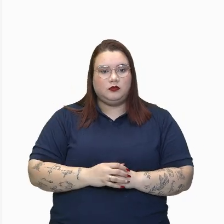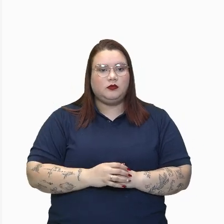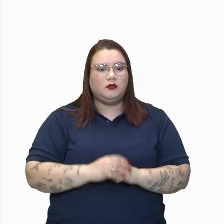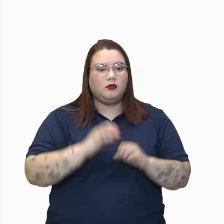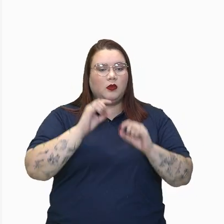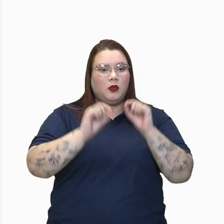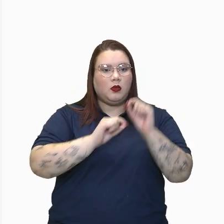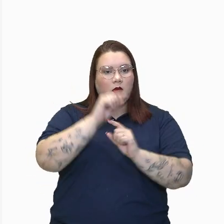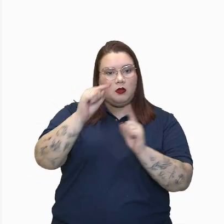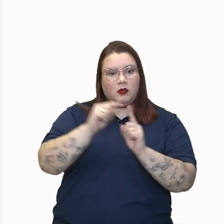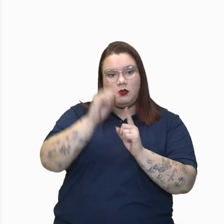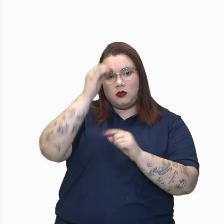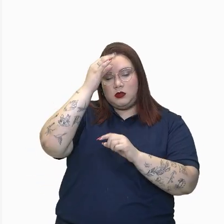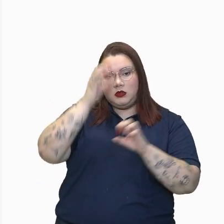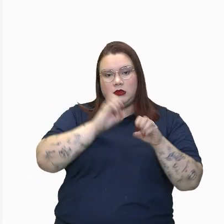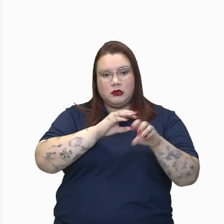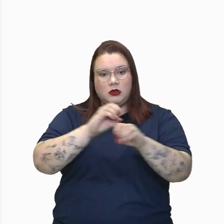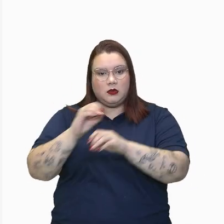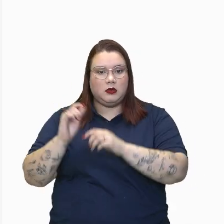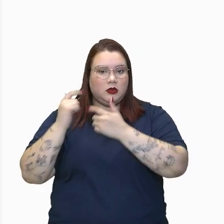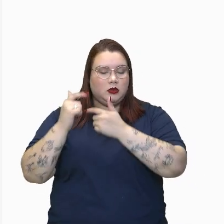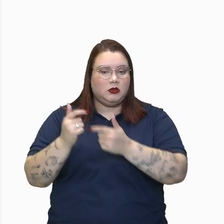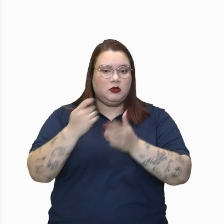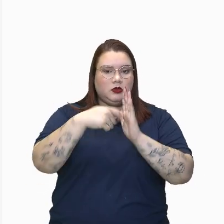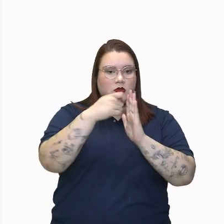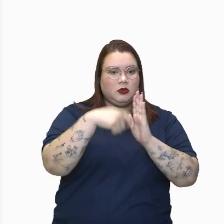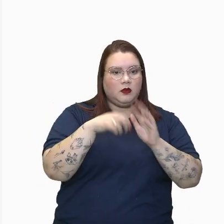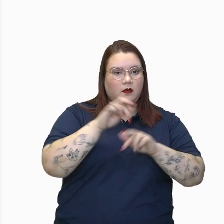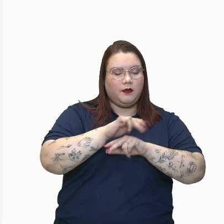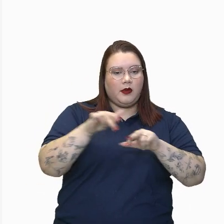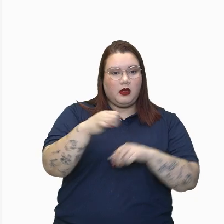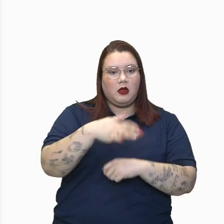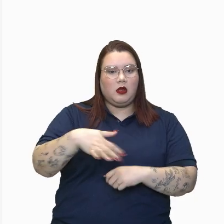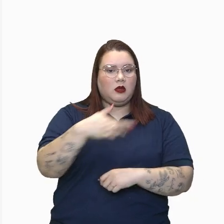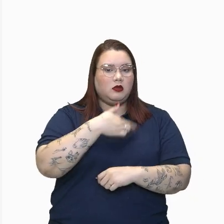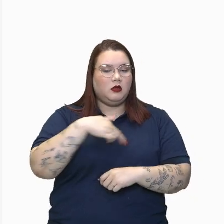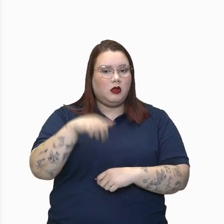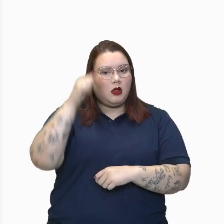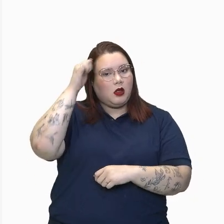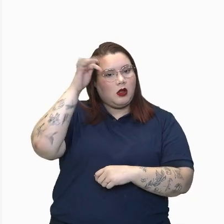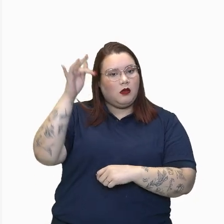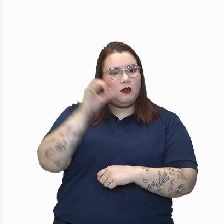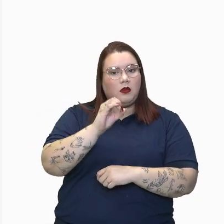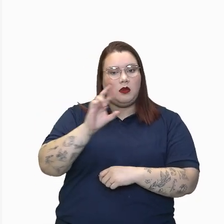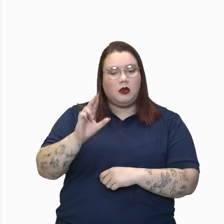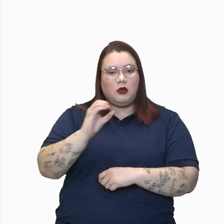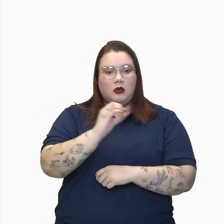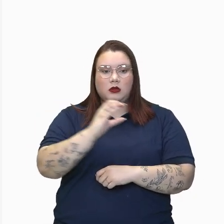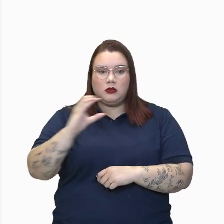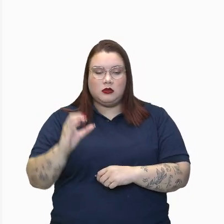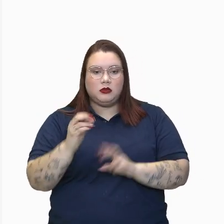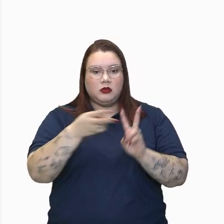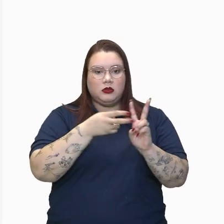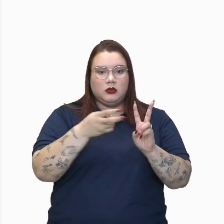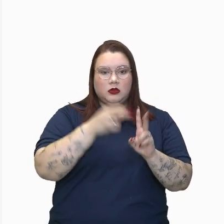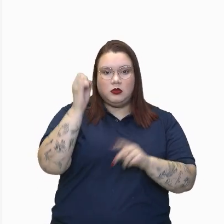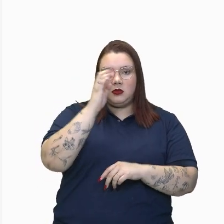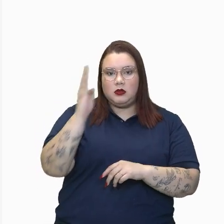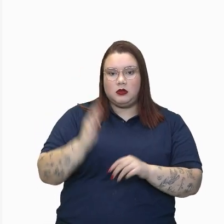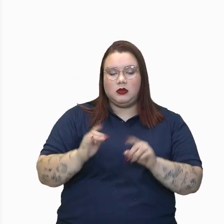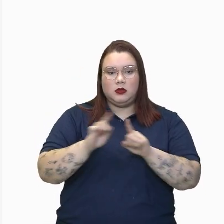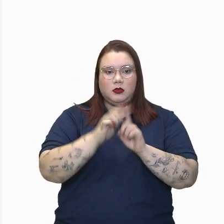Ensinamentos da tradição escrita nas diferentes matrizes religiosas, africanas, orientais, ocidentais, indígenas,